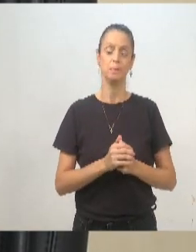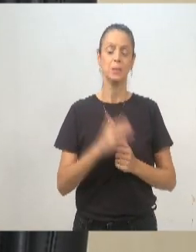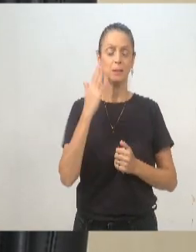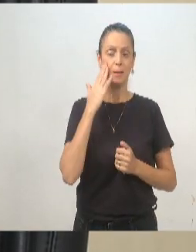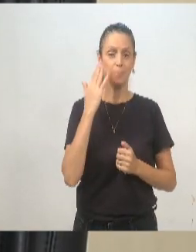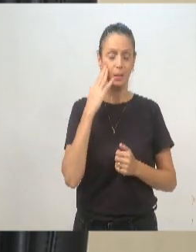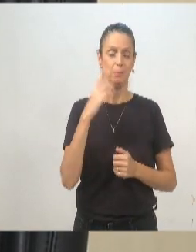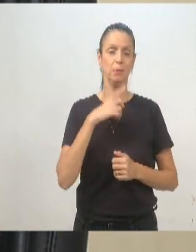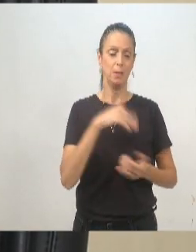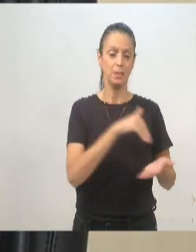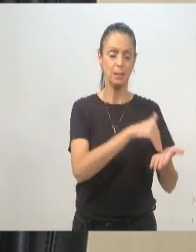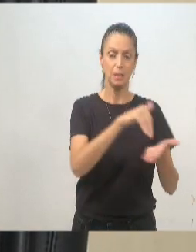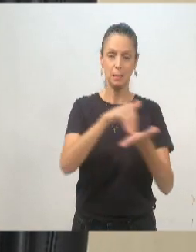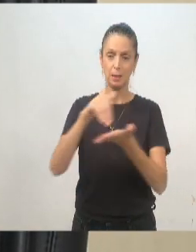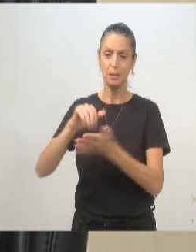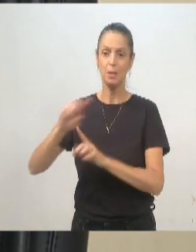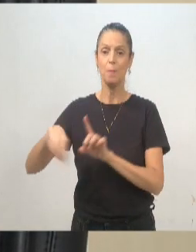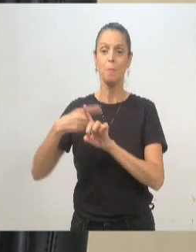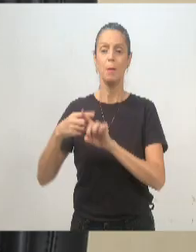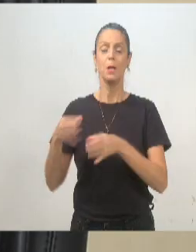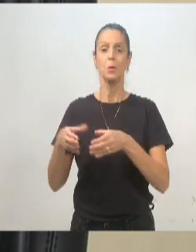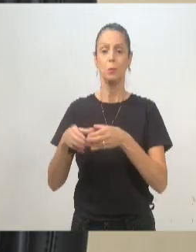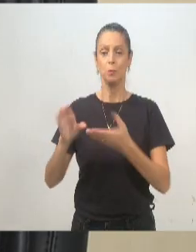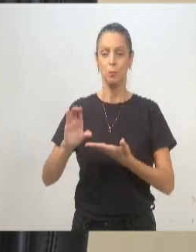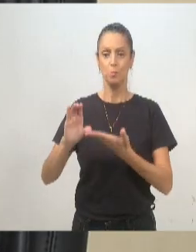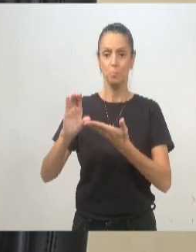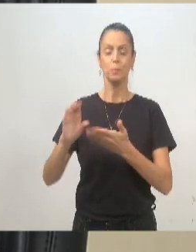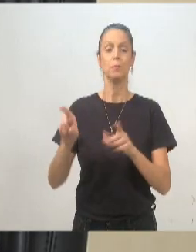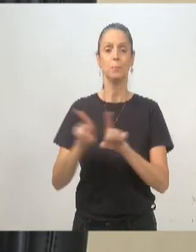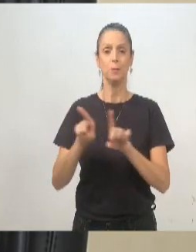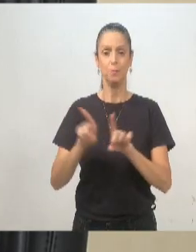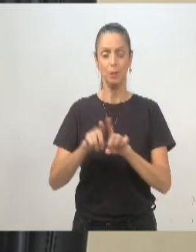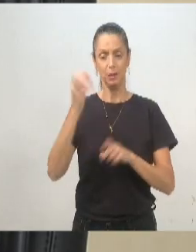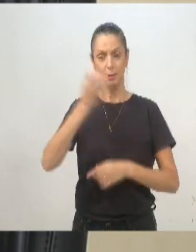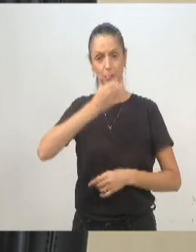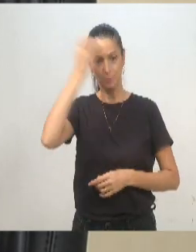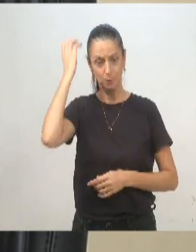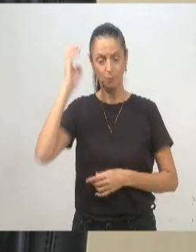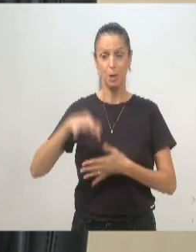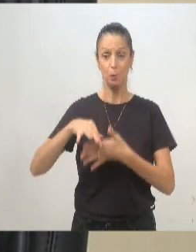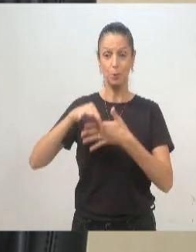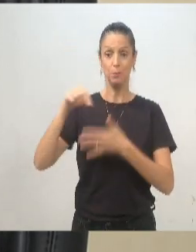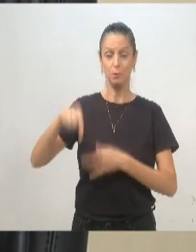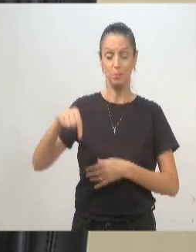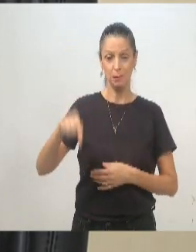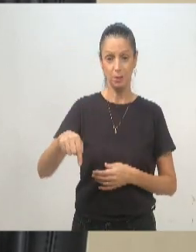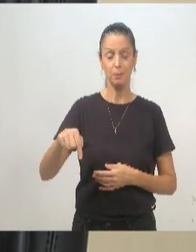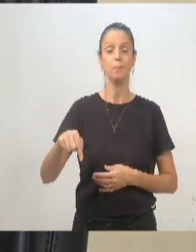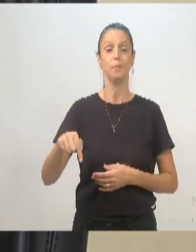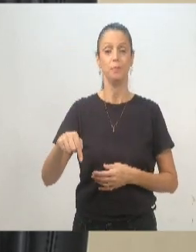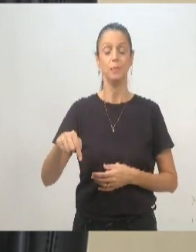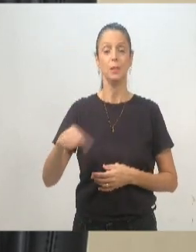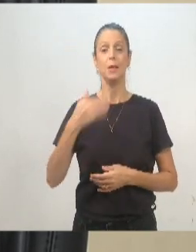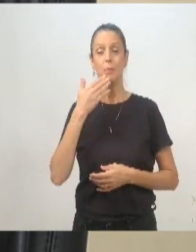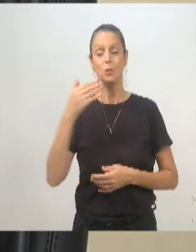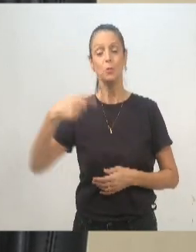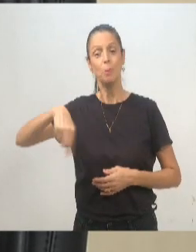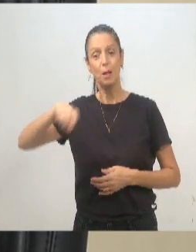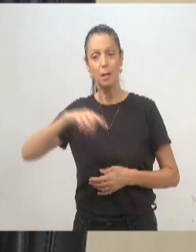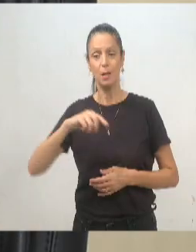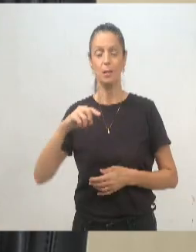comitê gestor, liderado pelo prefeito Egídio, tem colocado como missão, nós temos